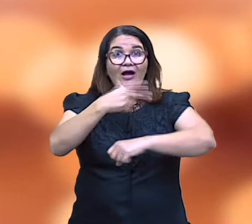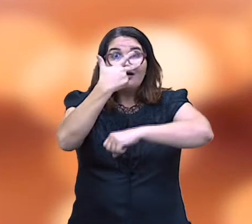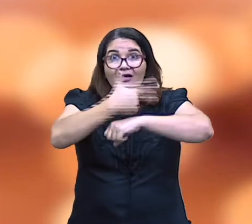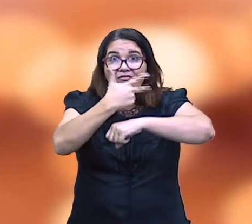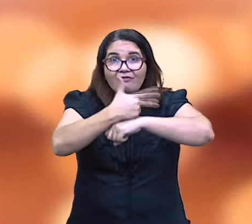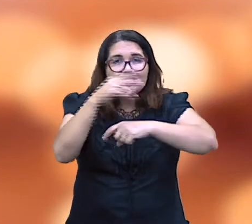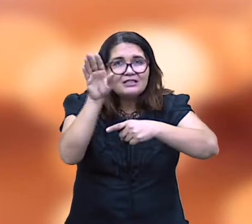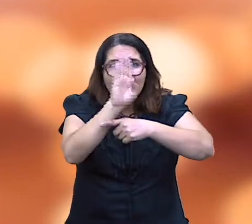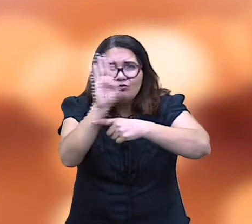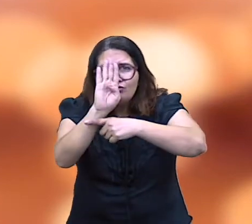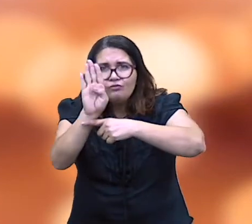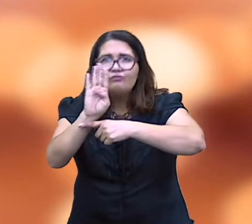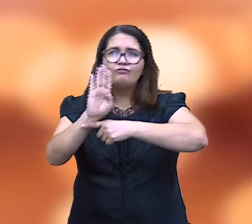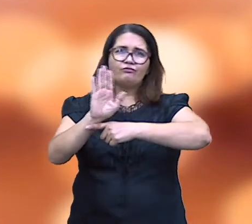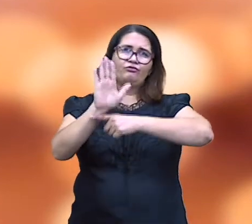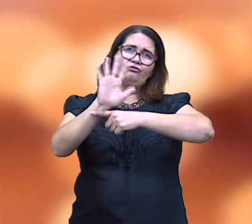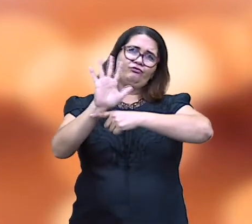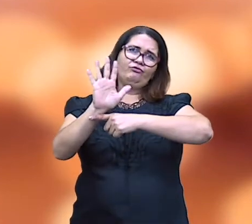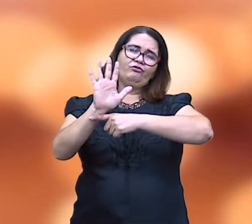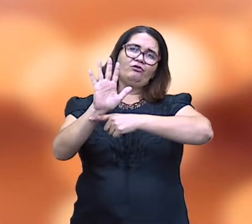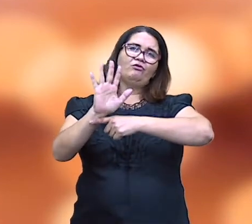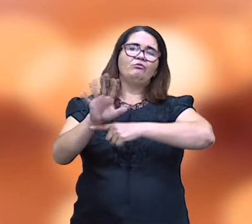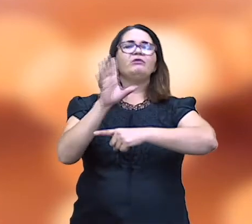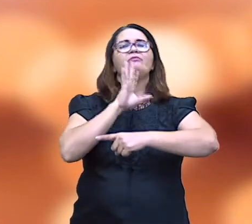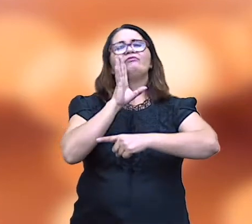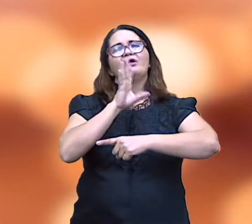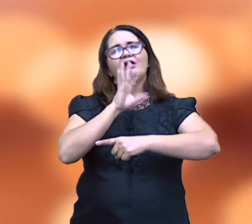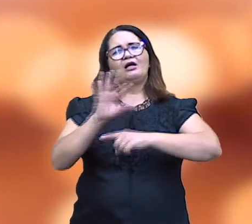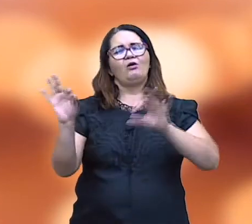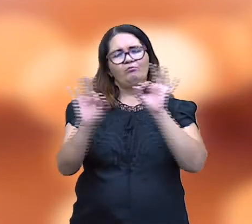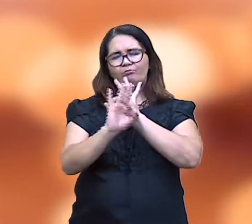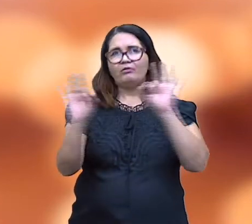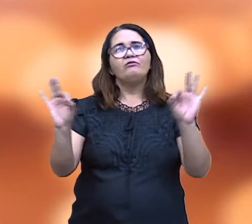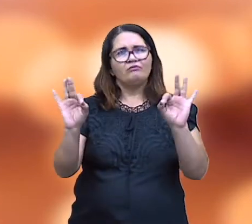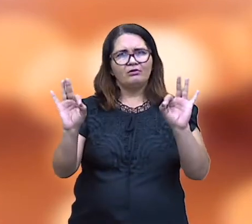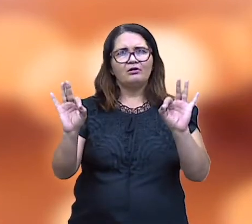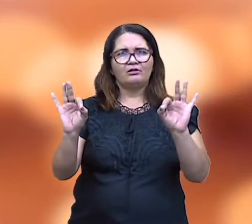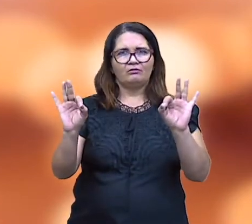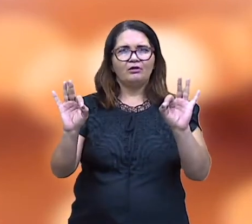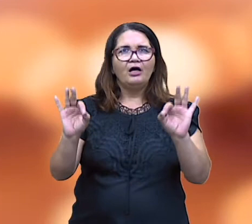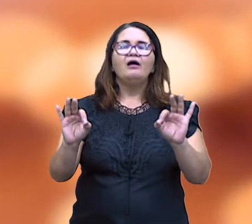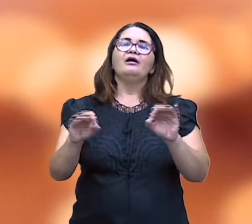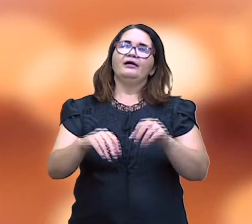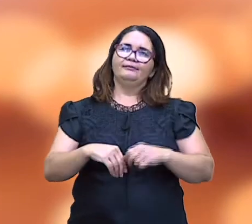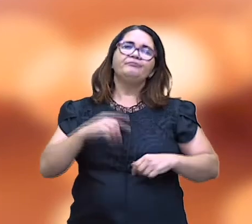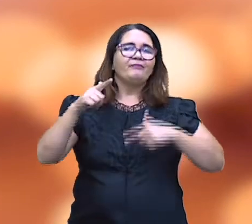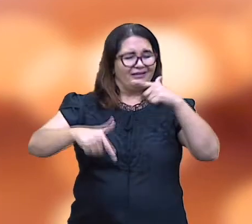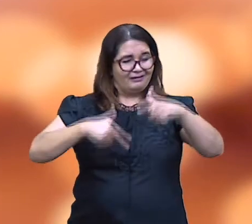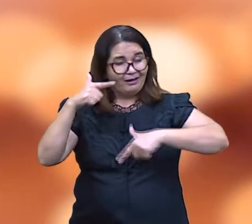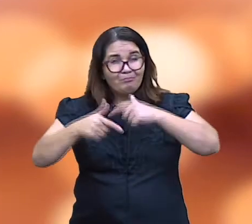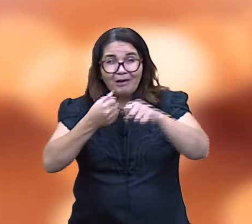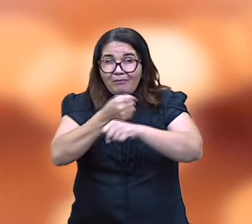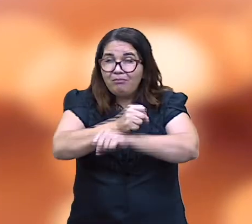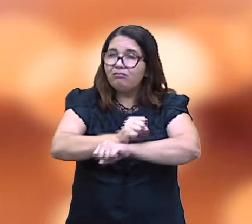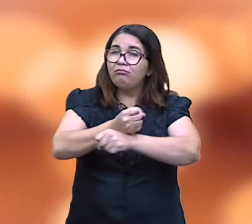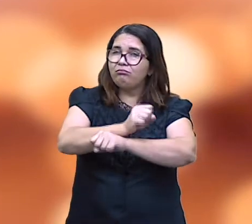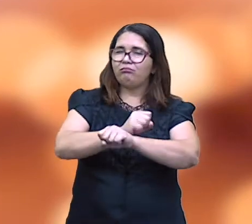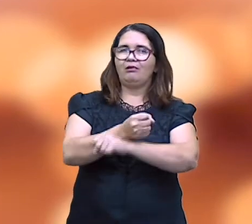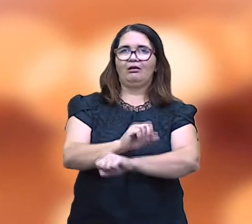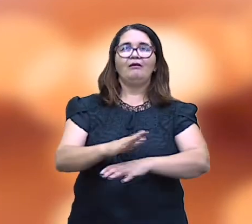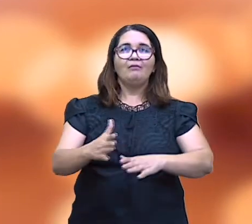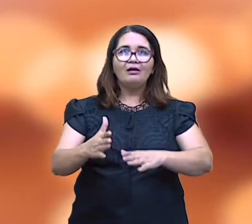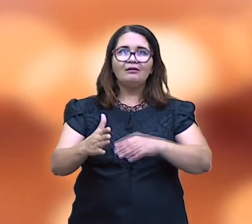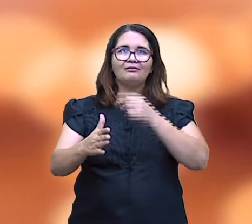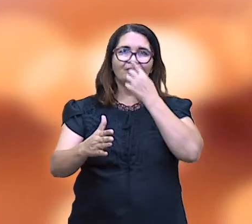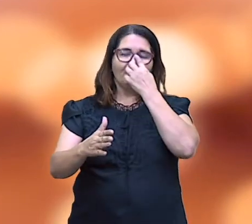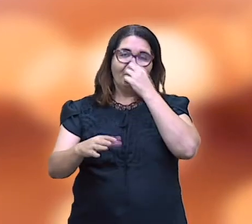que participam do filme possam saber o que está acontecendo. Dá um trabalhão, não é mesmo? Mas imagina, pessoal, ver a